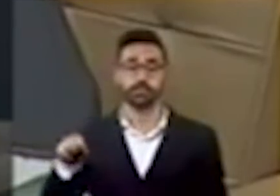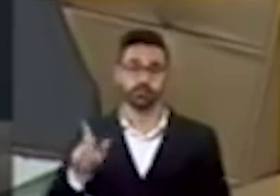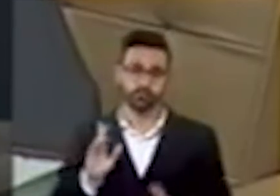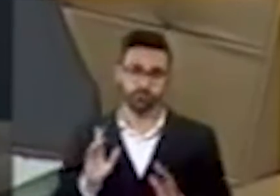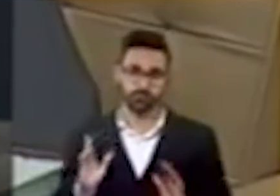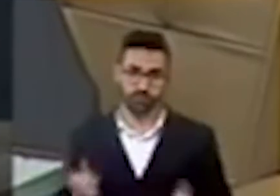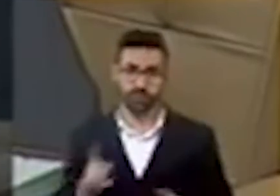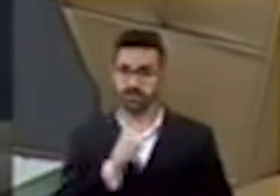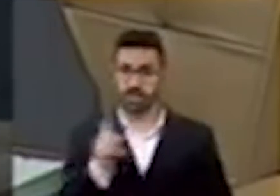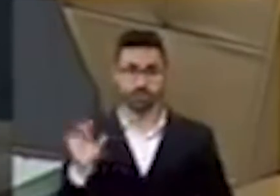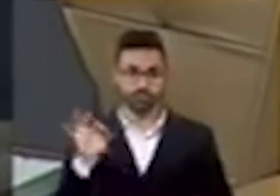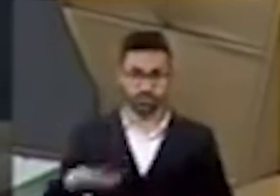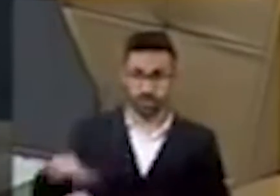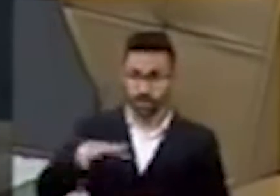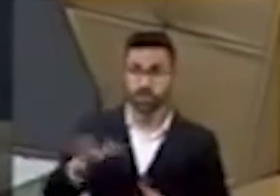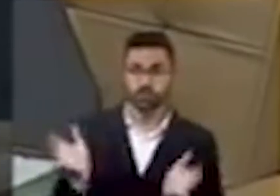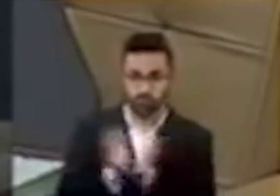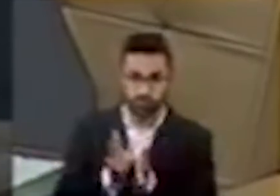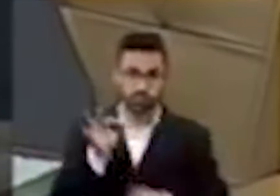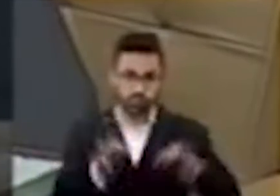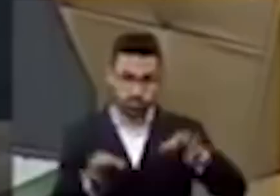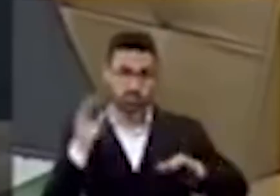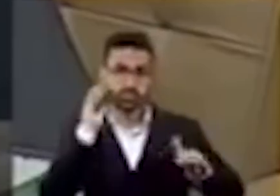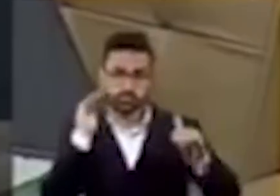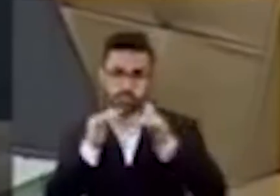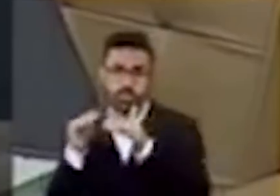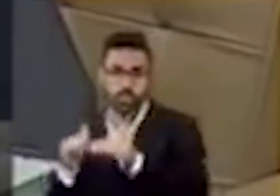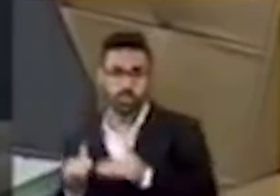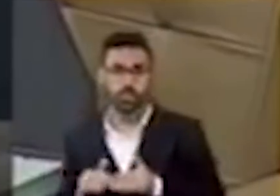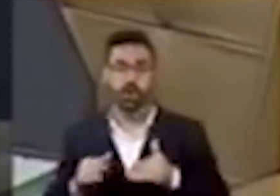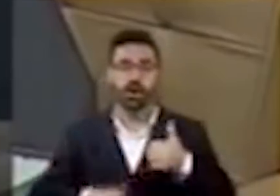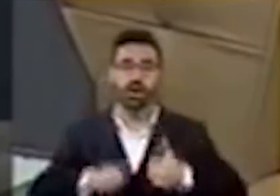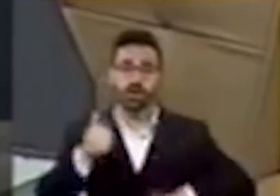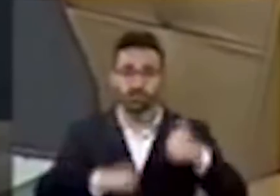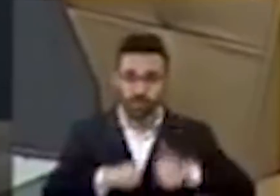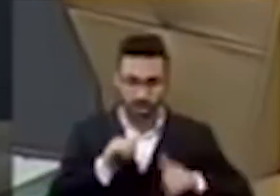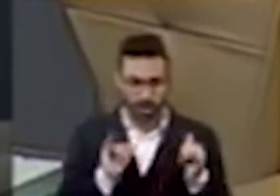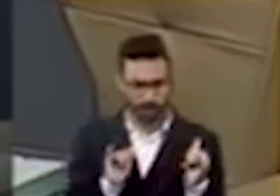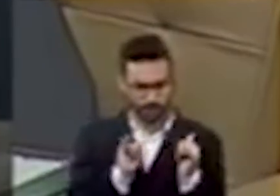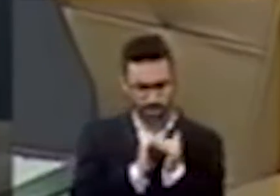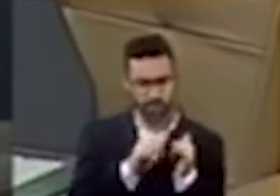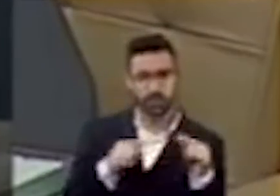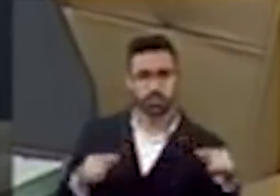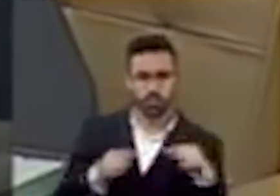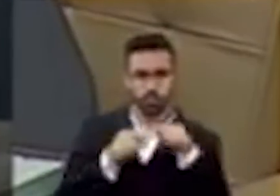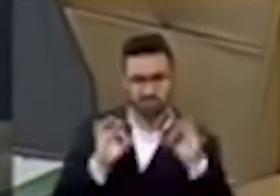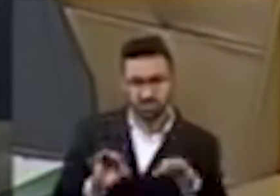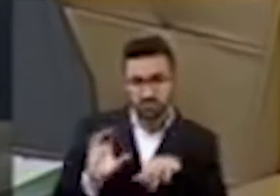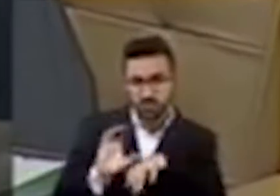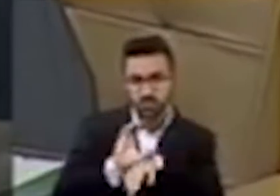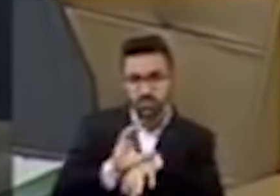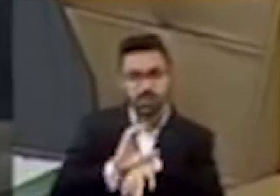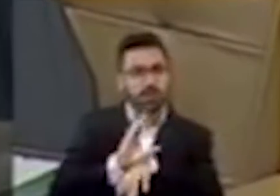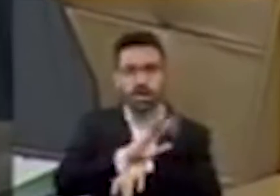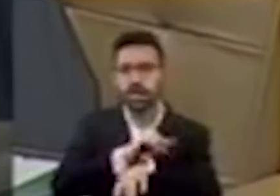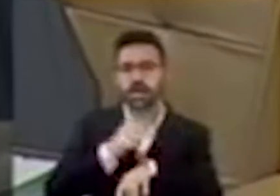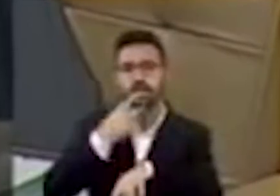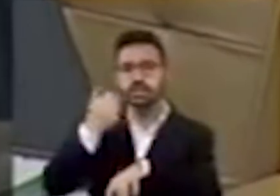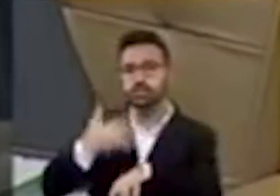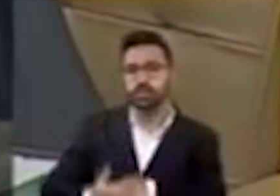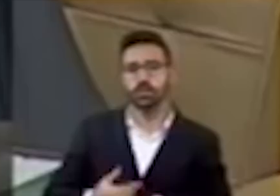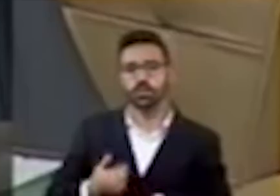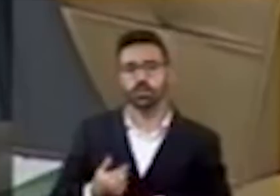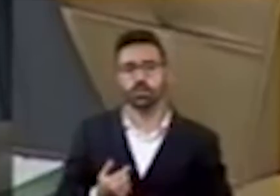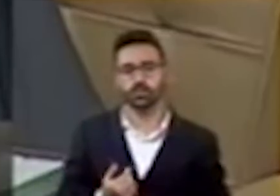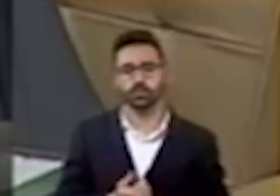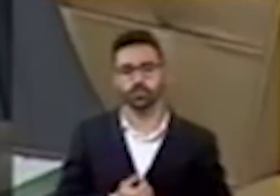da corte, ao analisar a validade constitucional do perdão, afirmou como justificativas